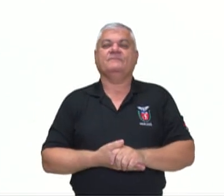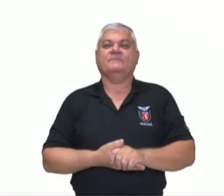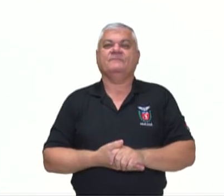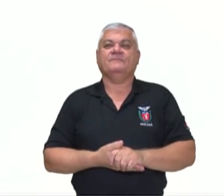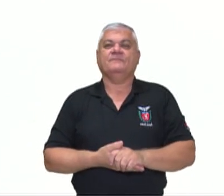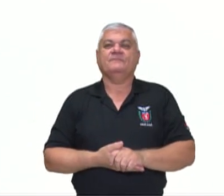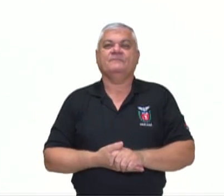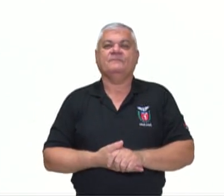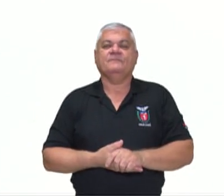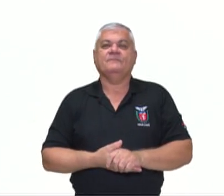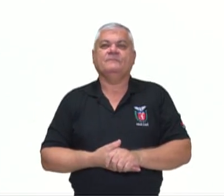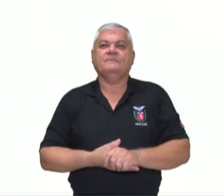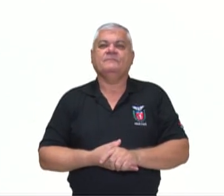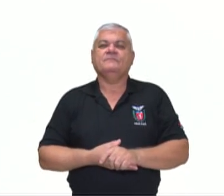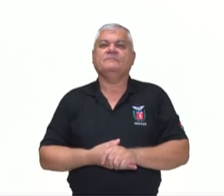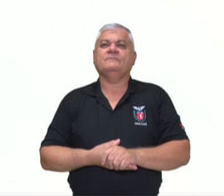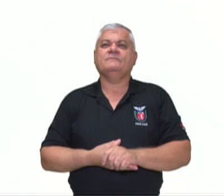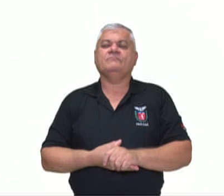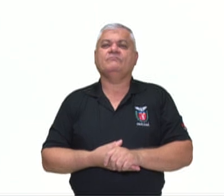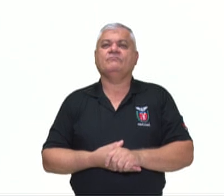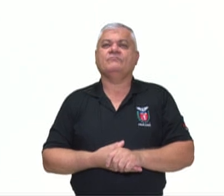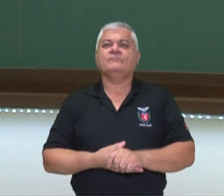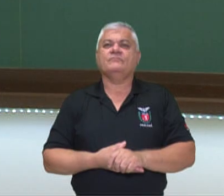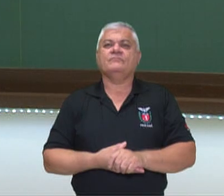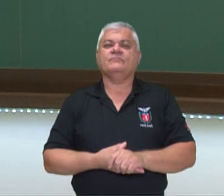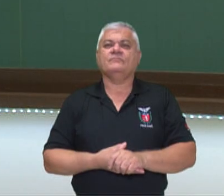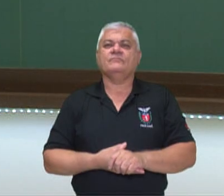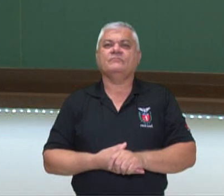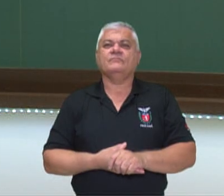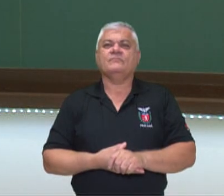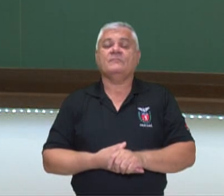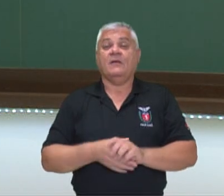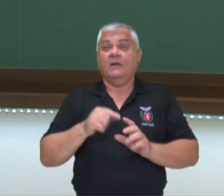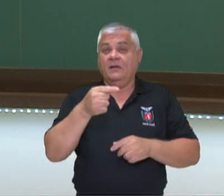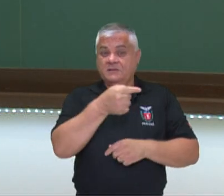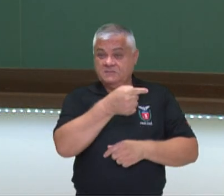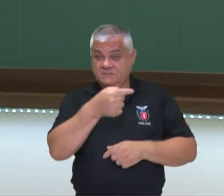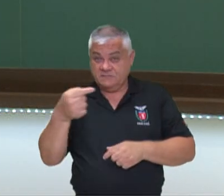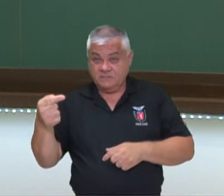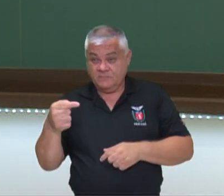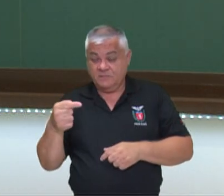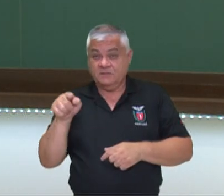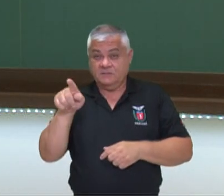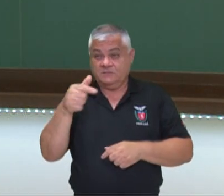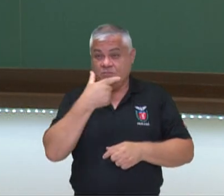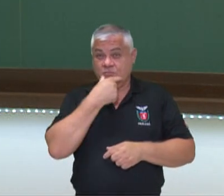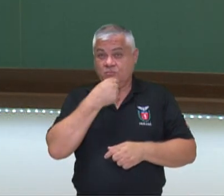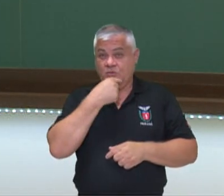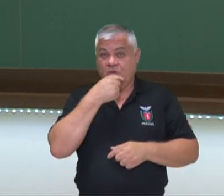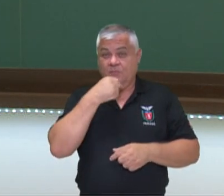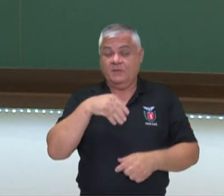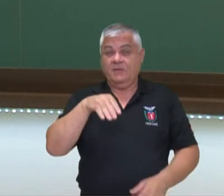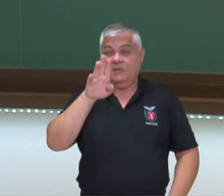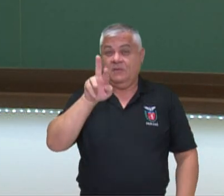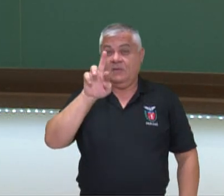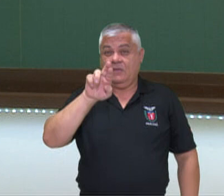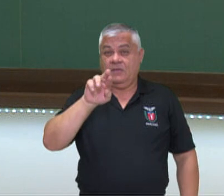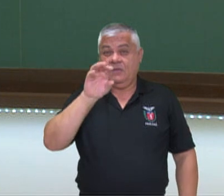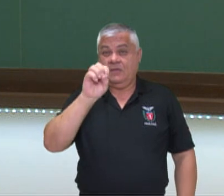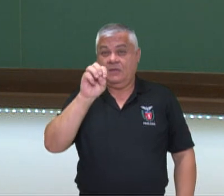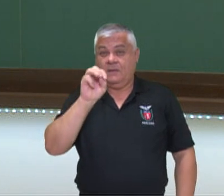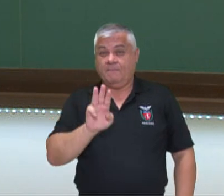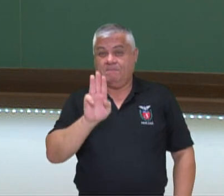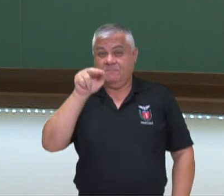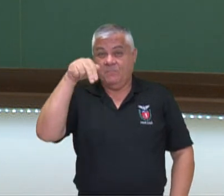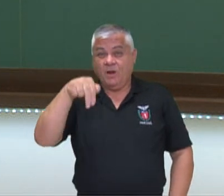what he does. Então, a semana do Sr. Brown é muito ocupada, ele é um homem muito ocupado. Vocês vão, nos